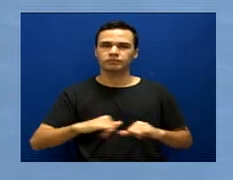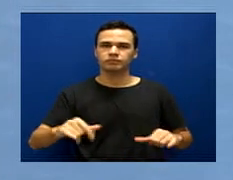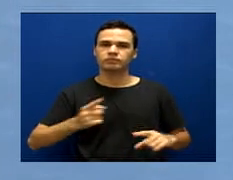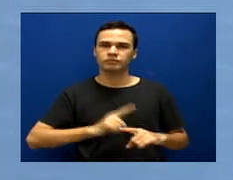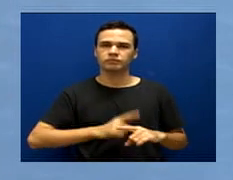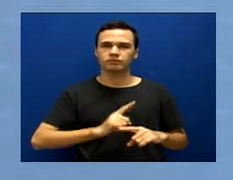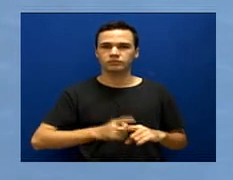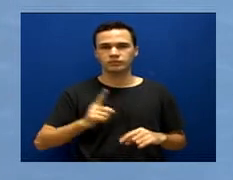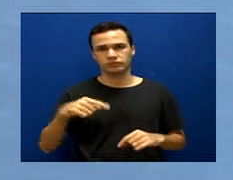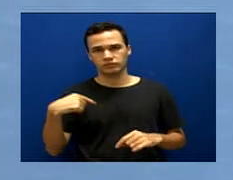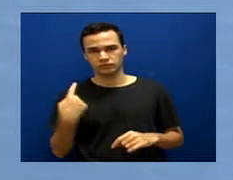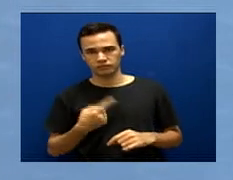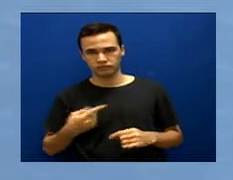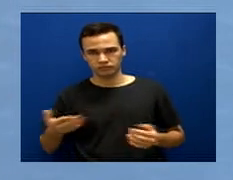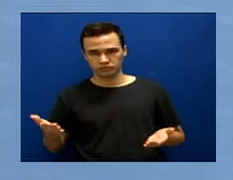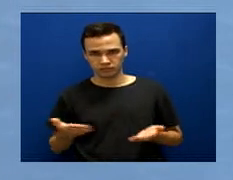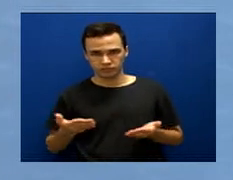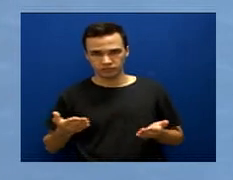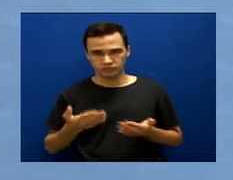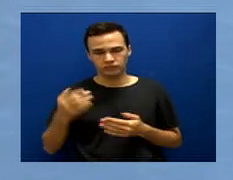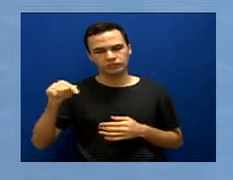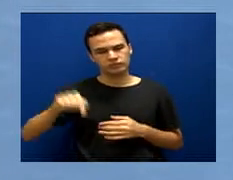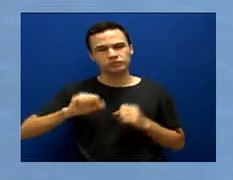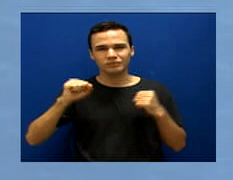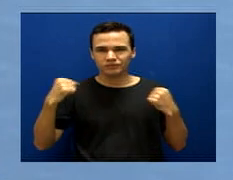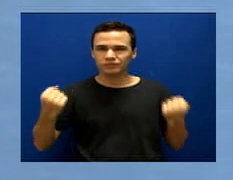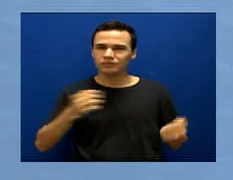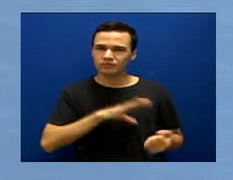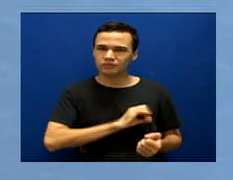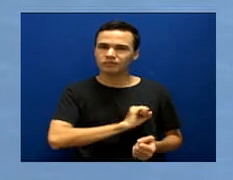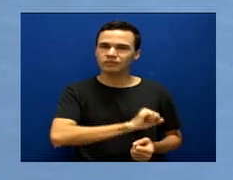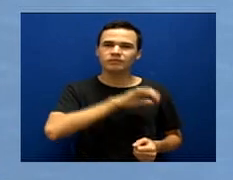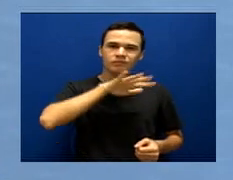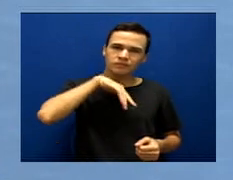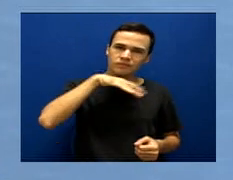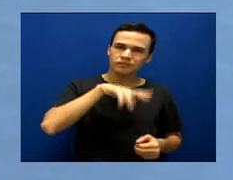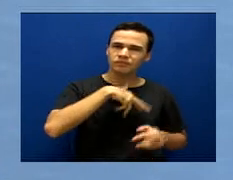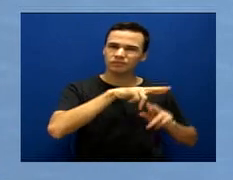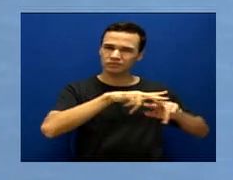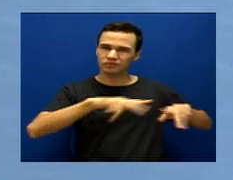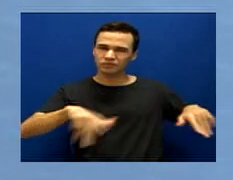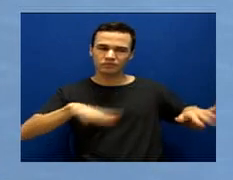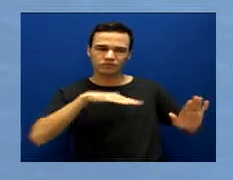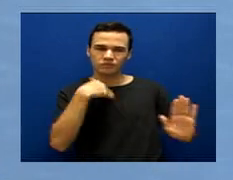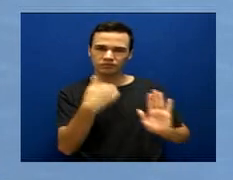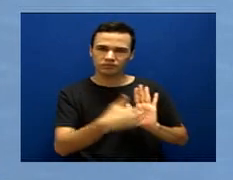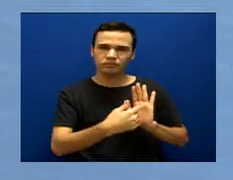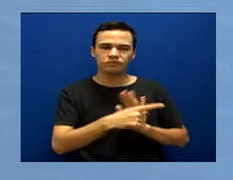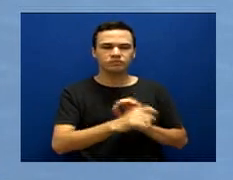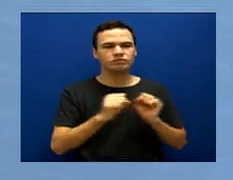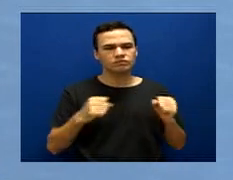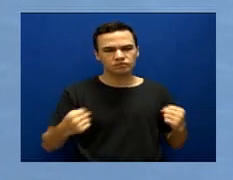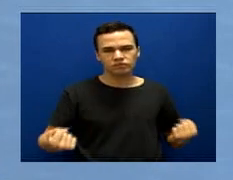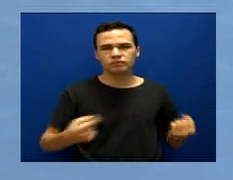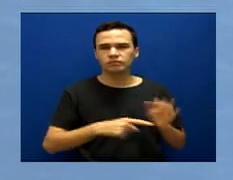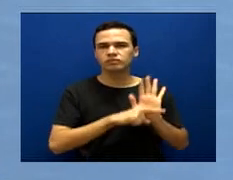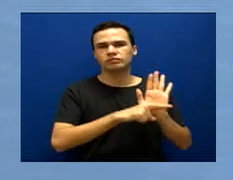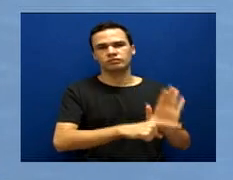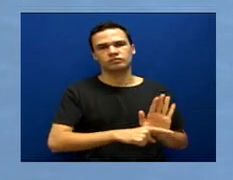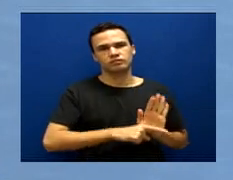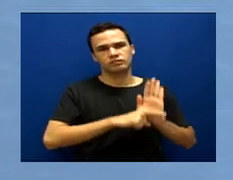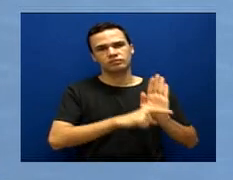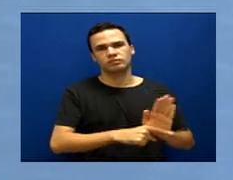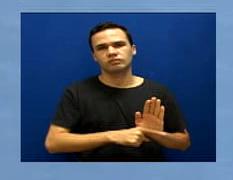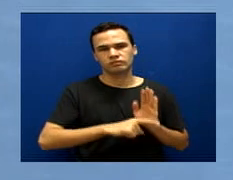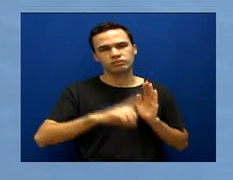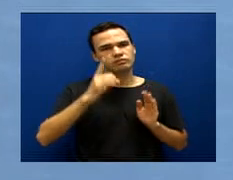de um lado, nós estamos, as pessoas da causa animal, da sociedade civil organizada e a desorganizada também, que se sacrifica em prol dos animais no seu